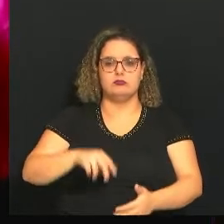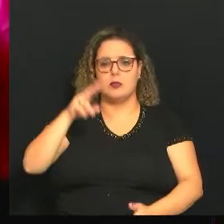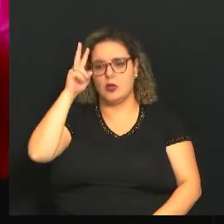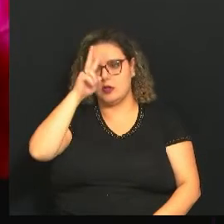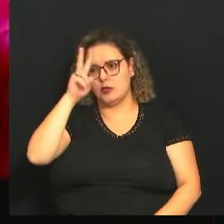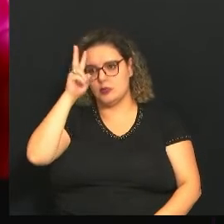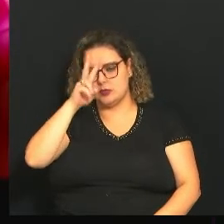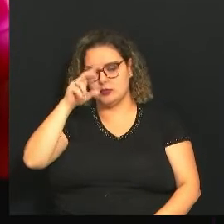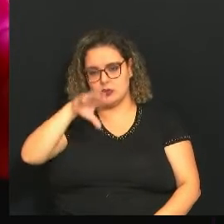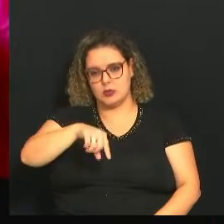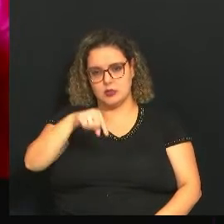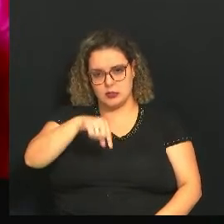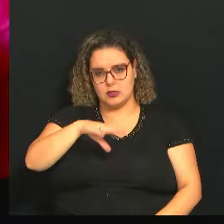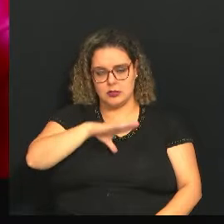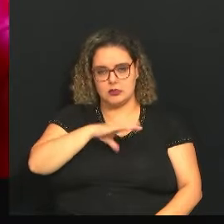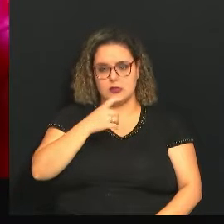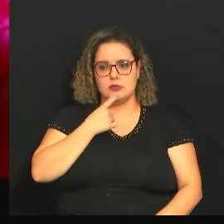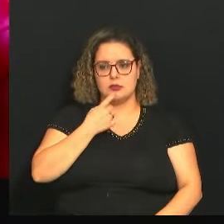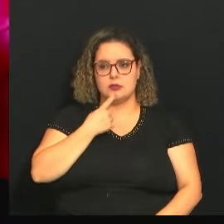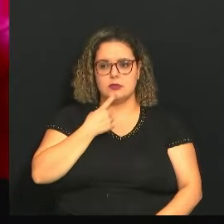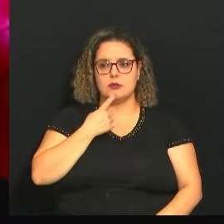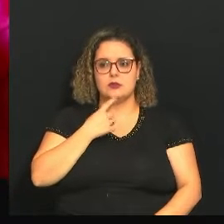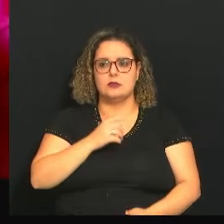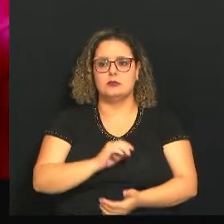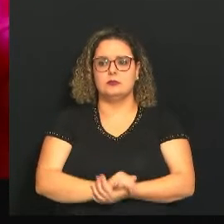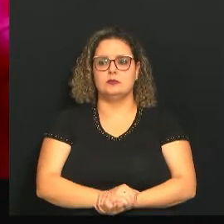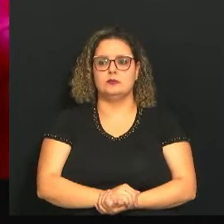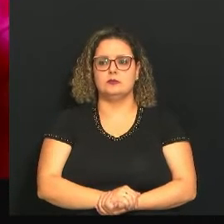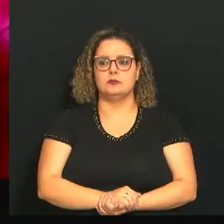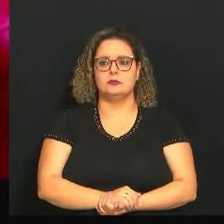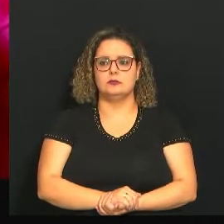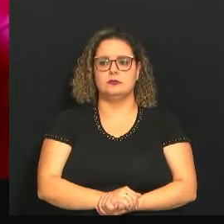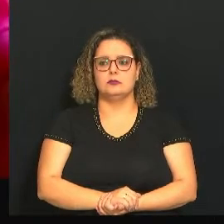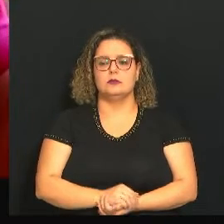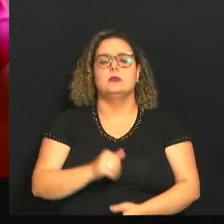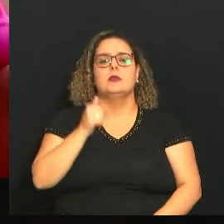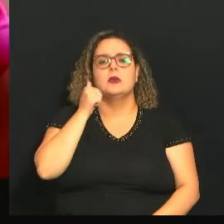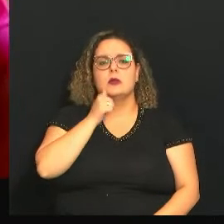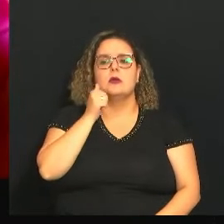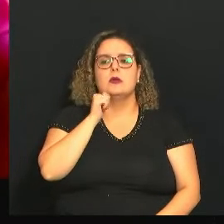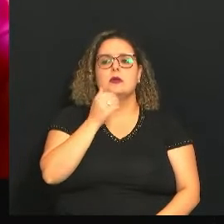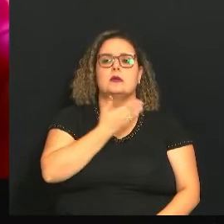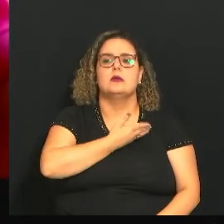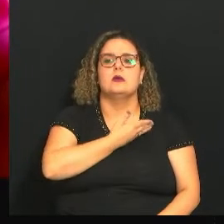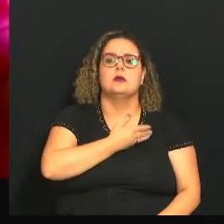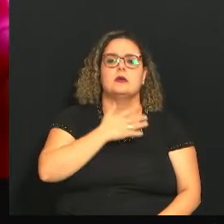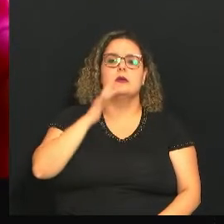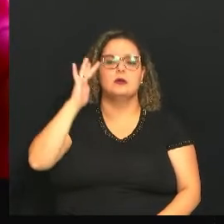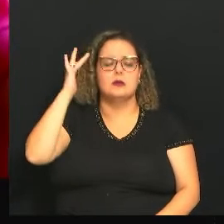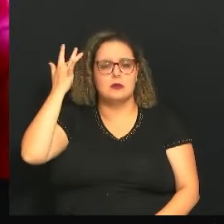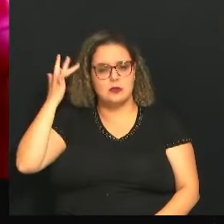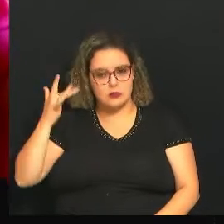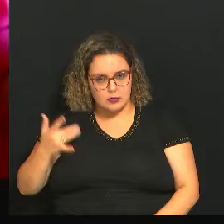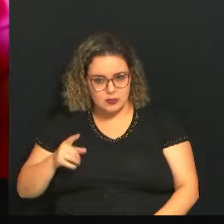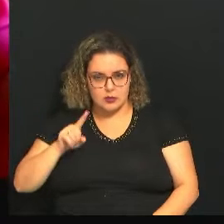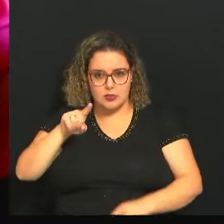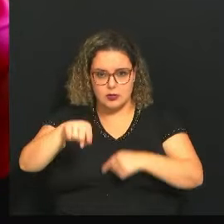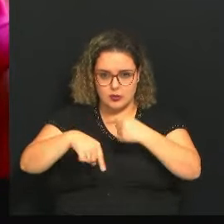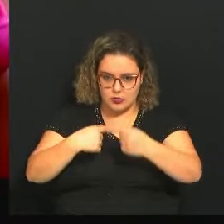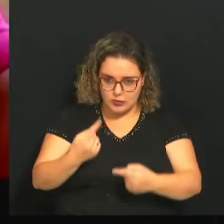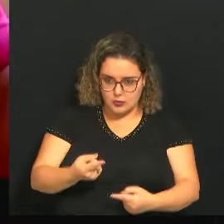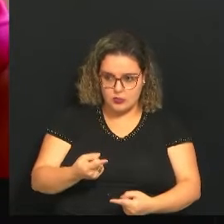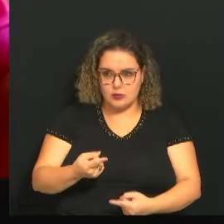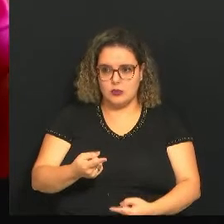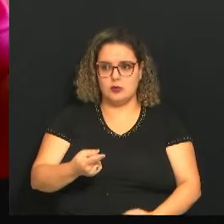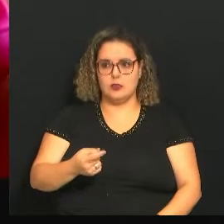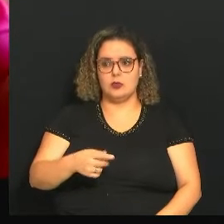de Campinas. As companheiras Guida Calisto, várias outras vereadoras, a Paola Miguel